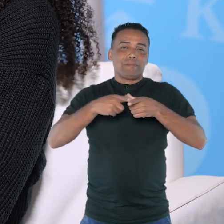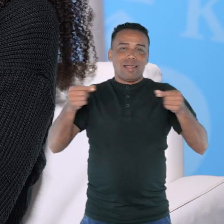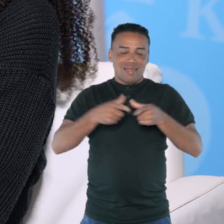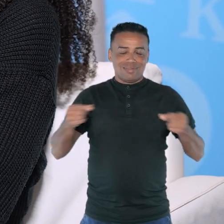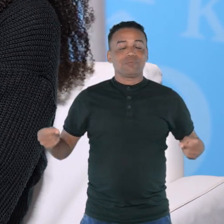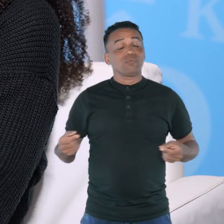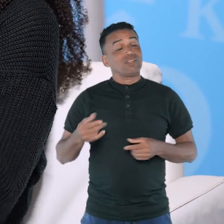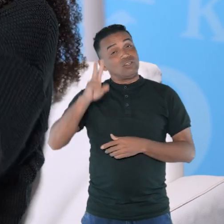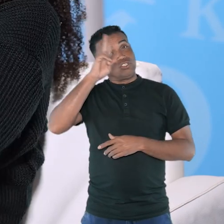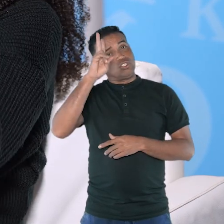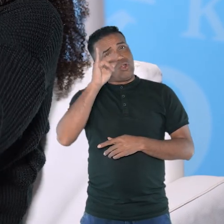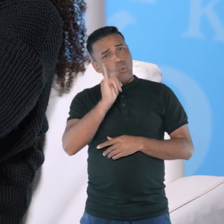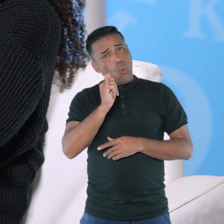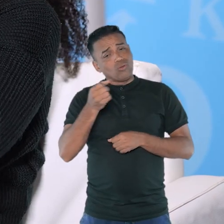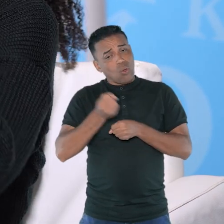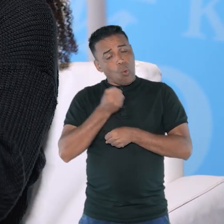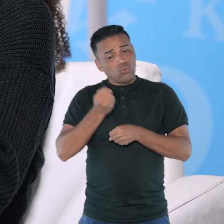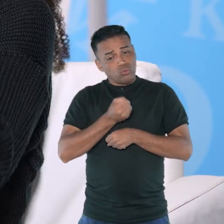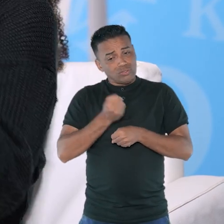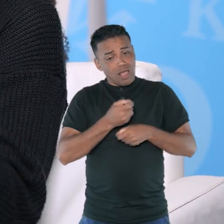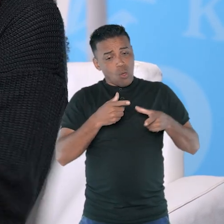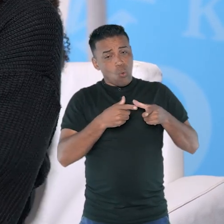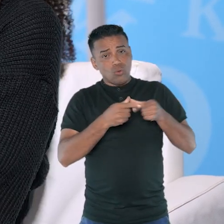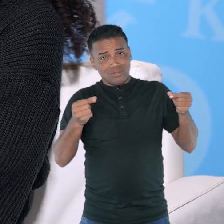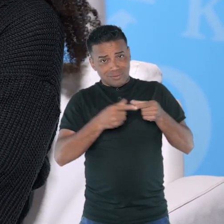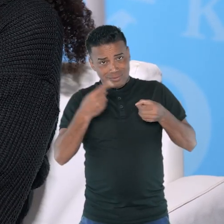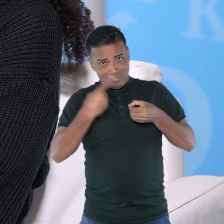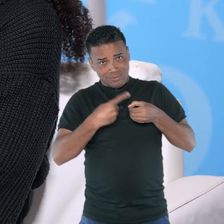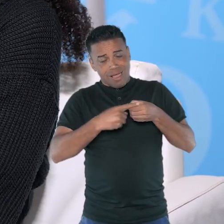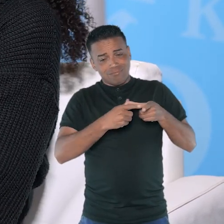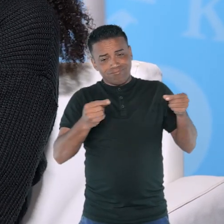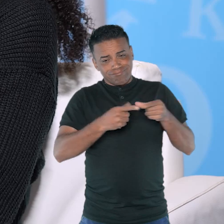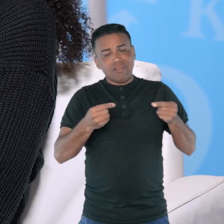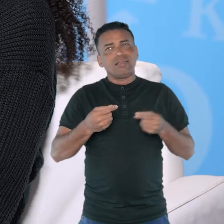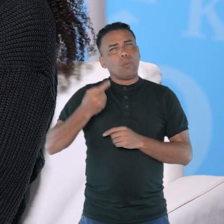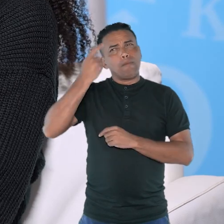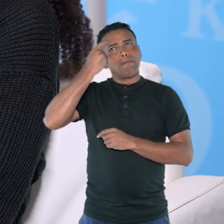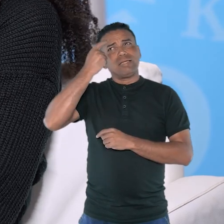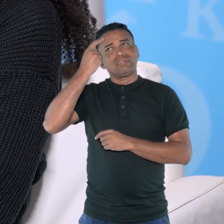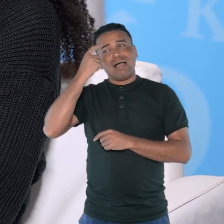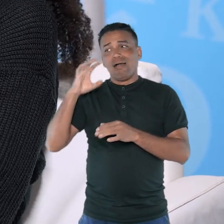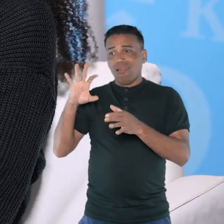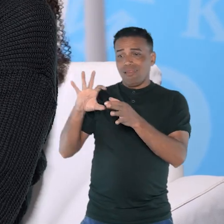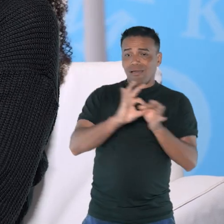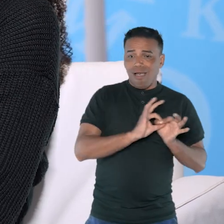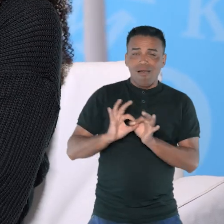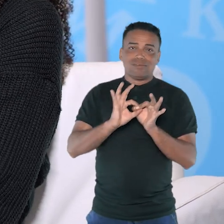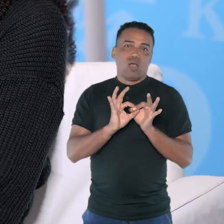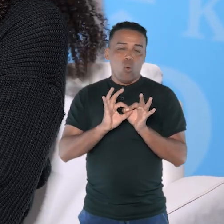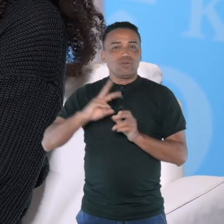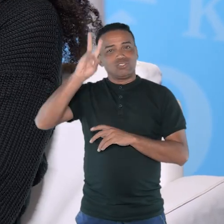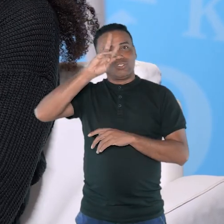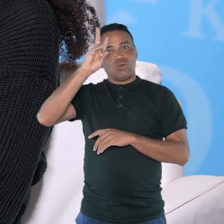construção, ela traz justamente, eu tive esse insight, essa ideia de pensar, de entrelaçar essas histórias, me pareceu que